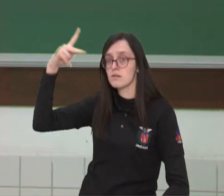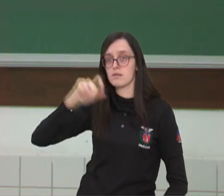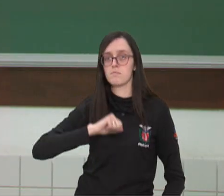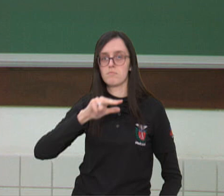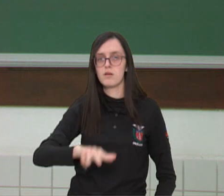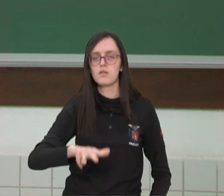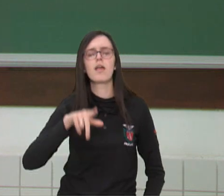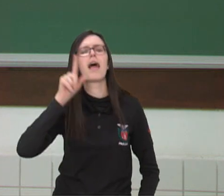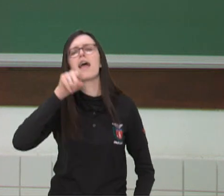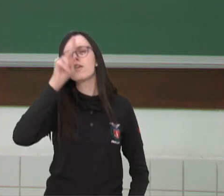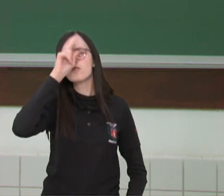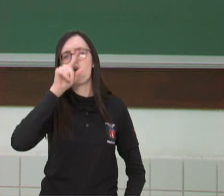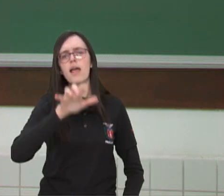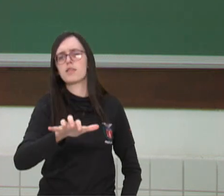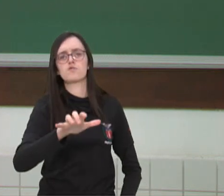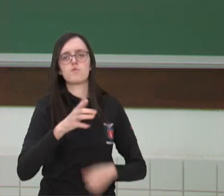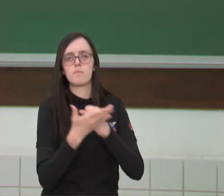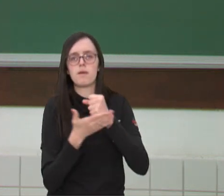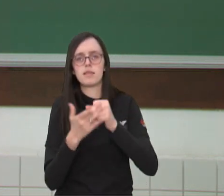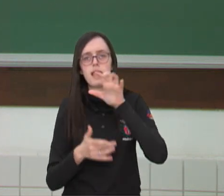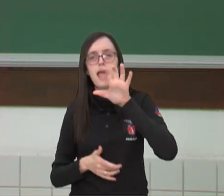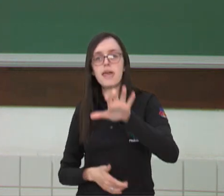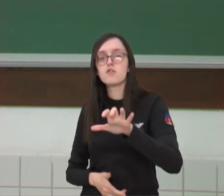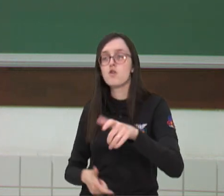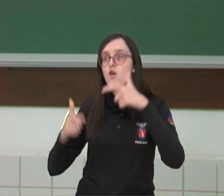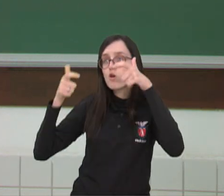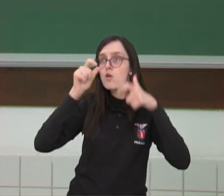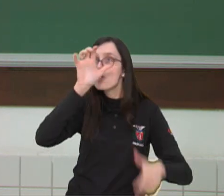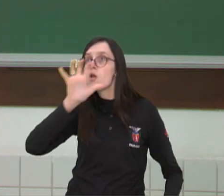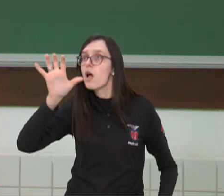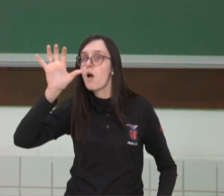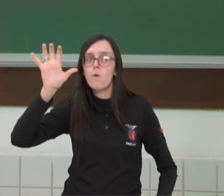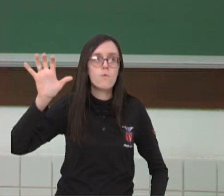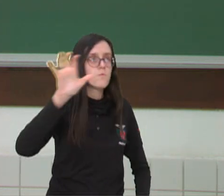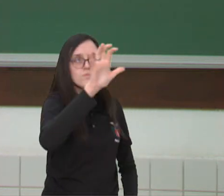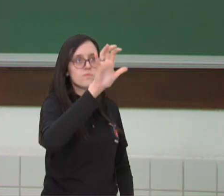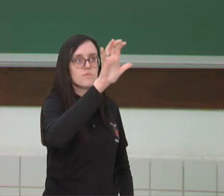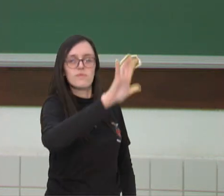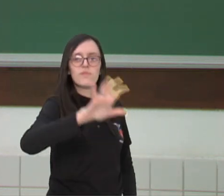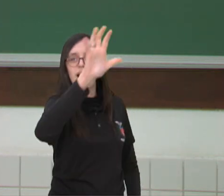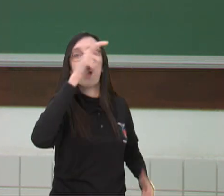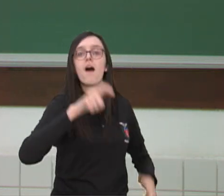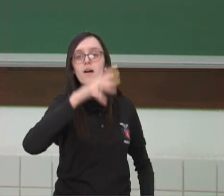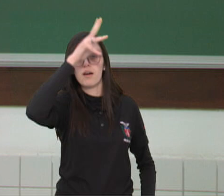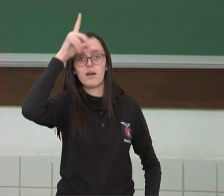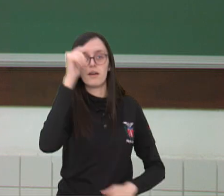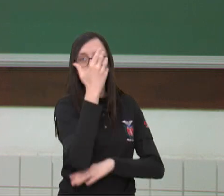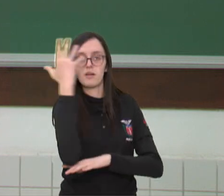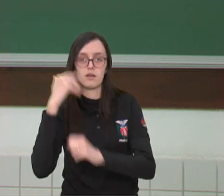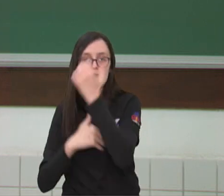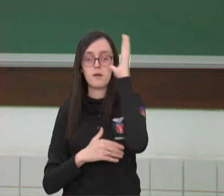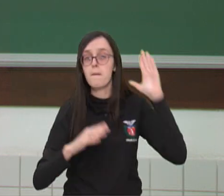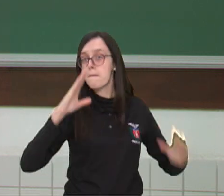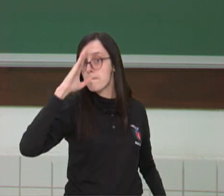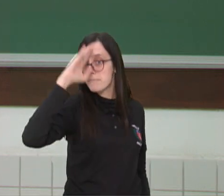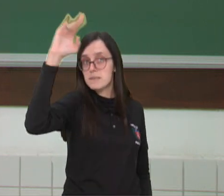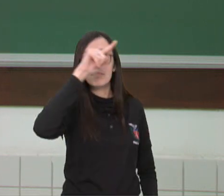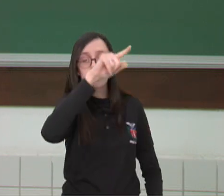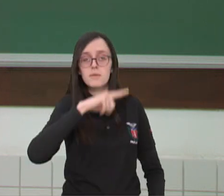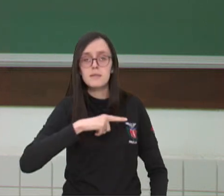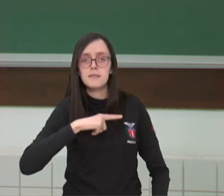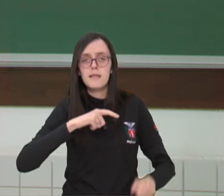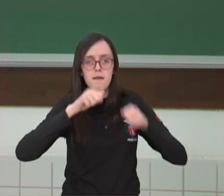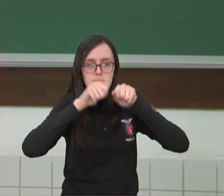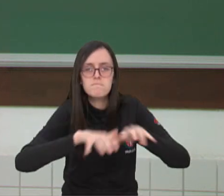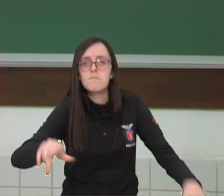traz basicamente essa situação da região amazônica, aonde o principal produto que nós temos